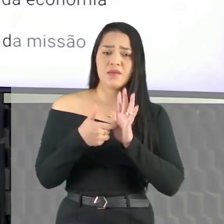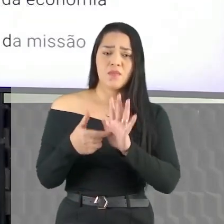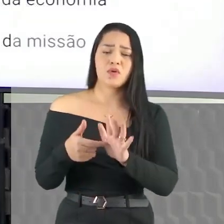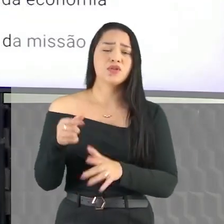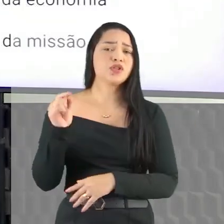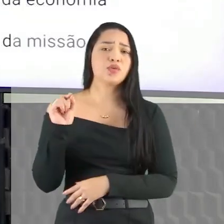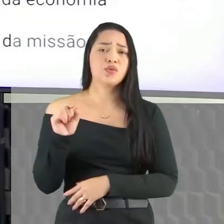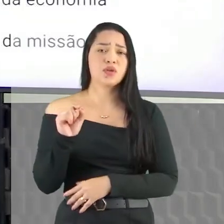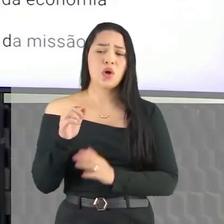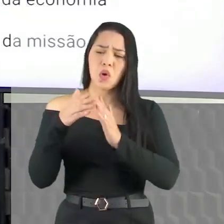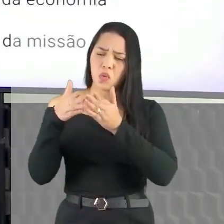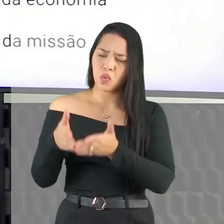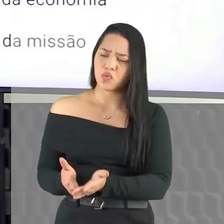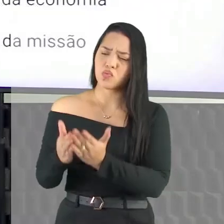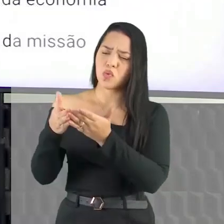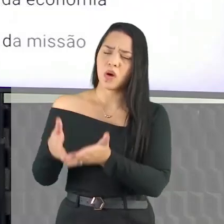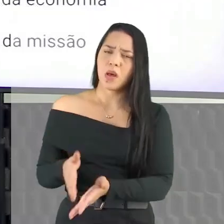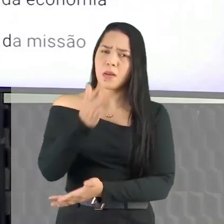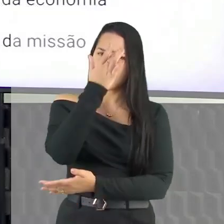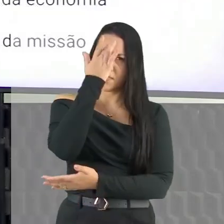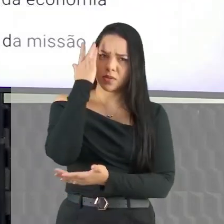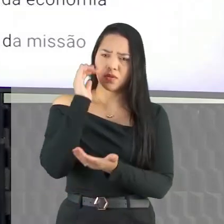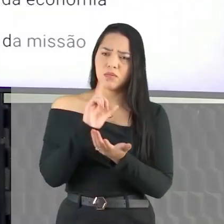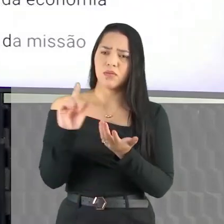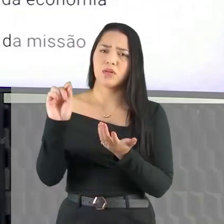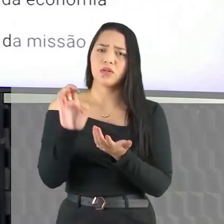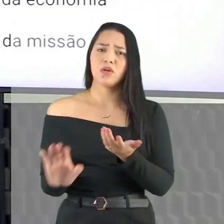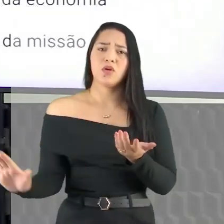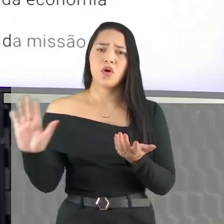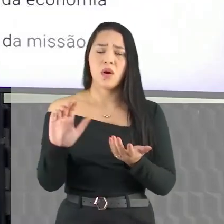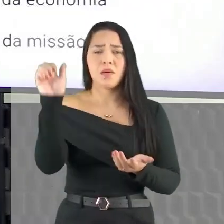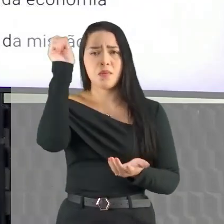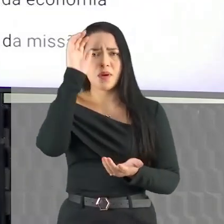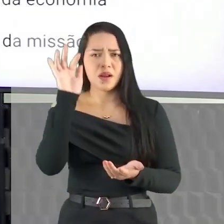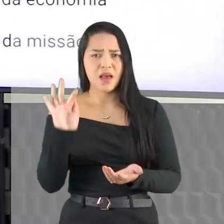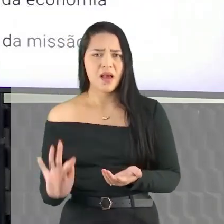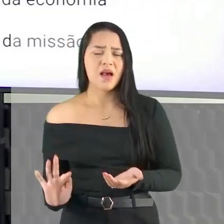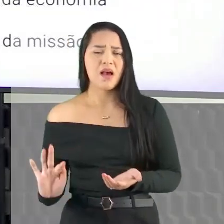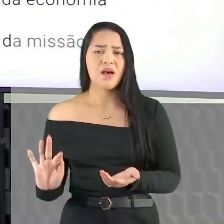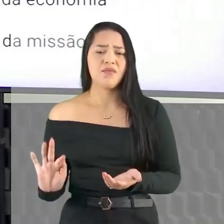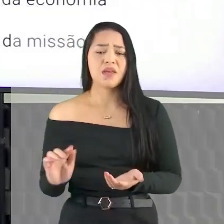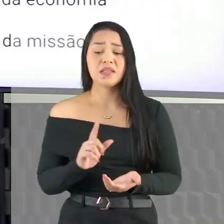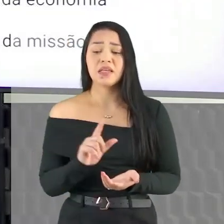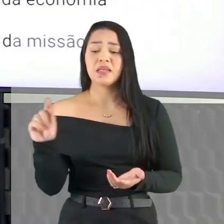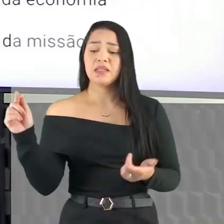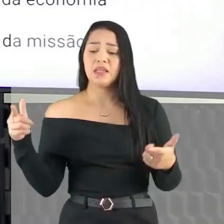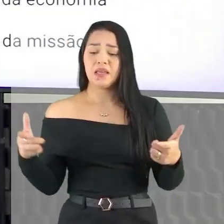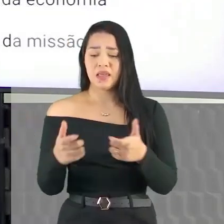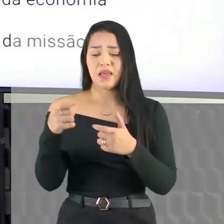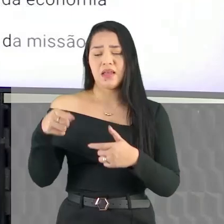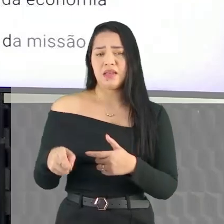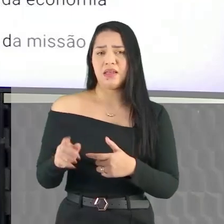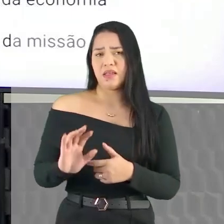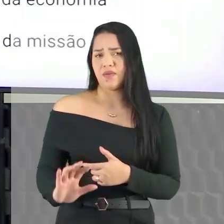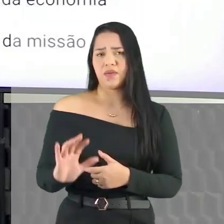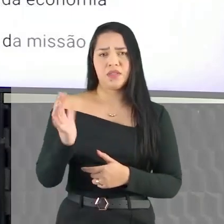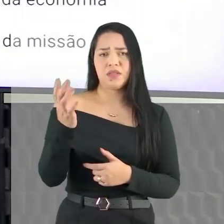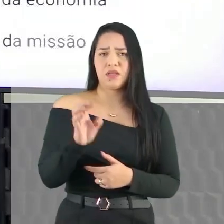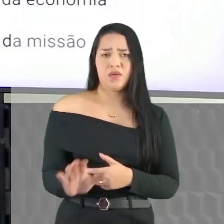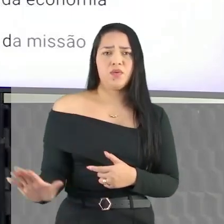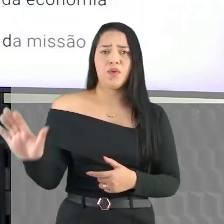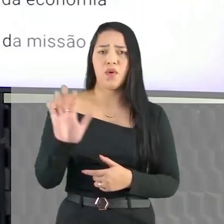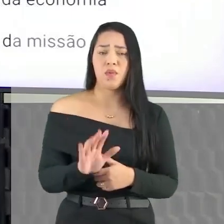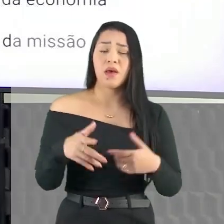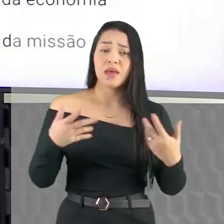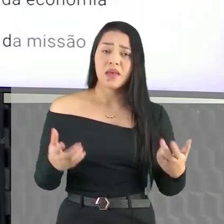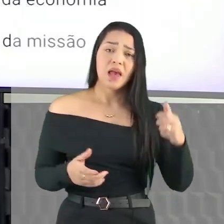é exatamente um navio cheio de pessoas saindo da Europa para a África, saindo da guerra que estava ali em curso na Europa. E